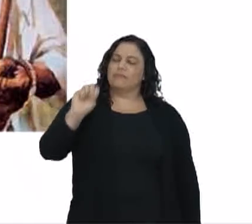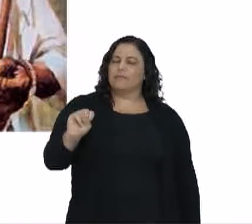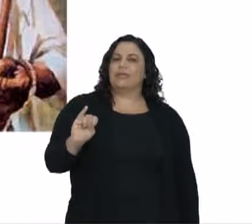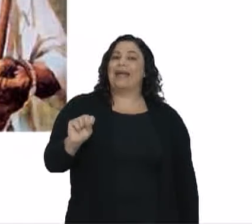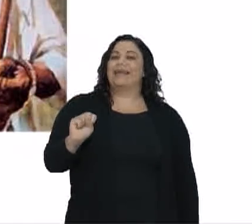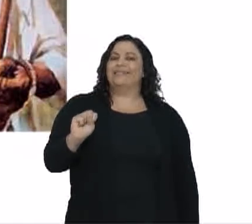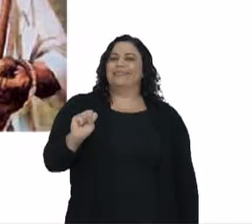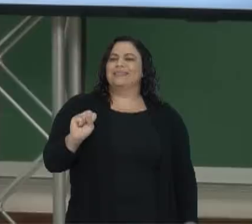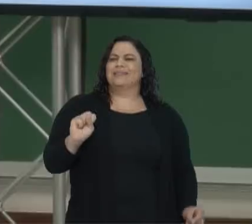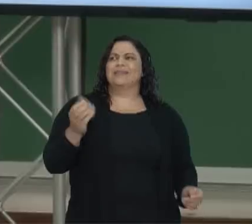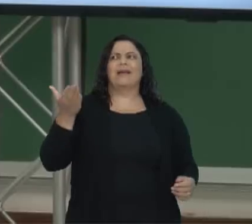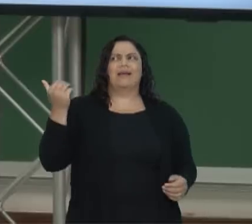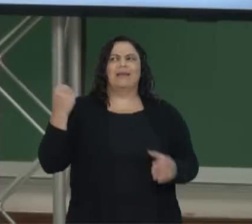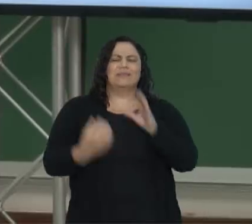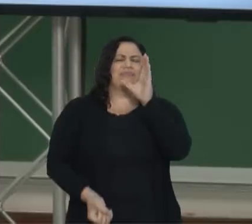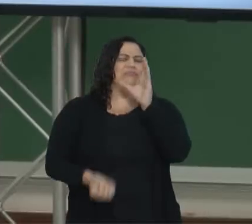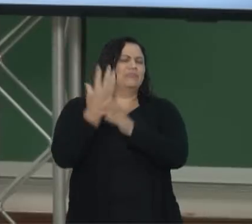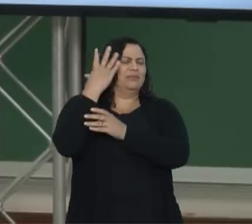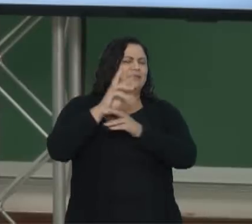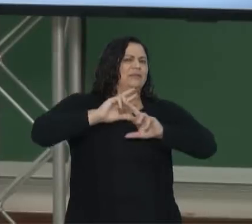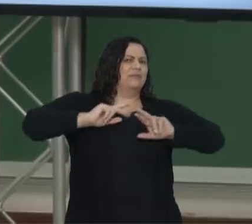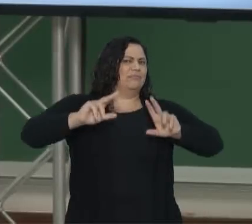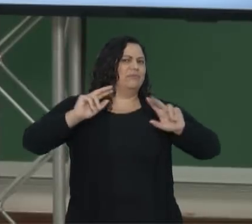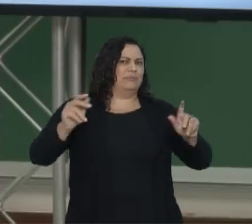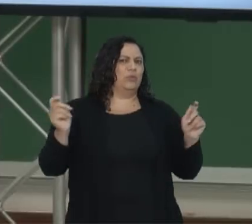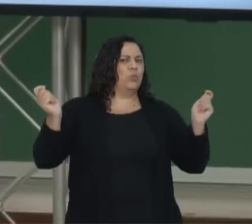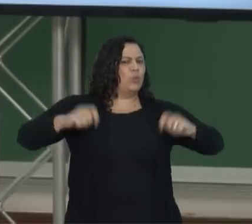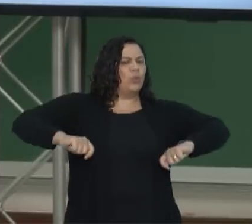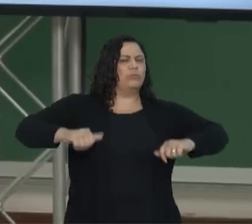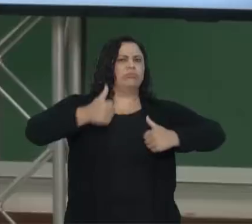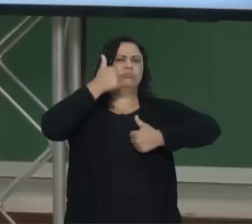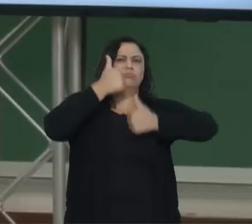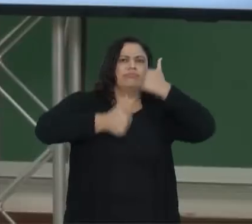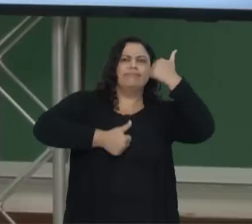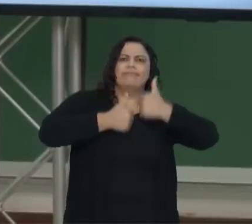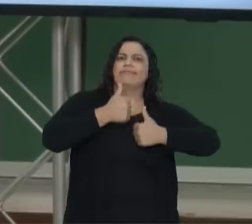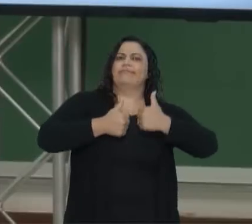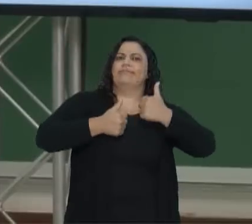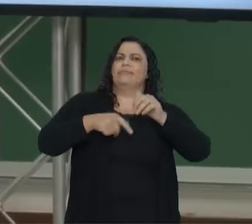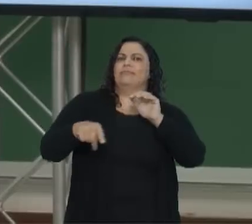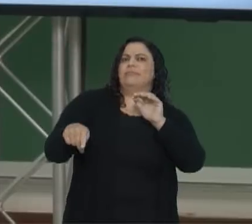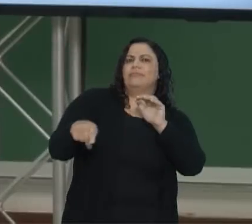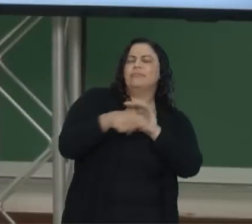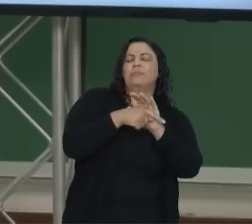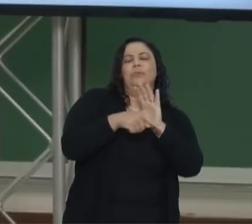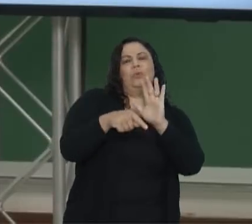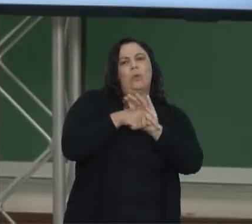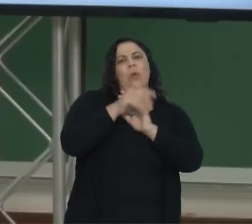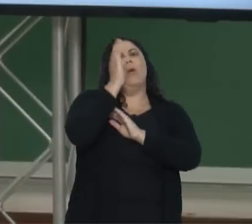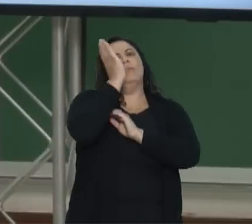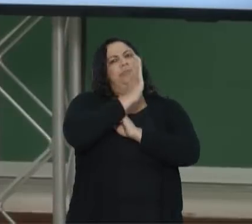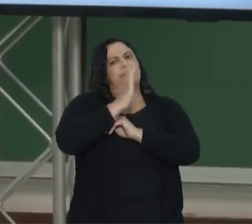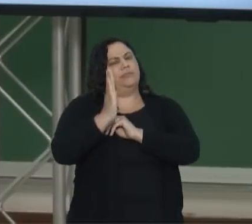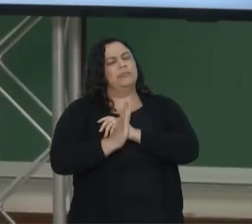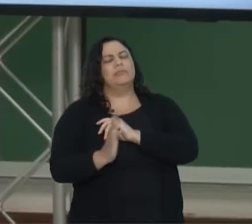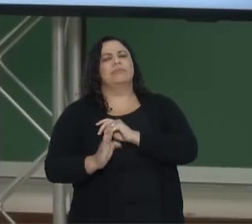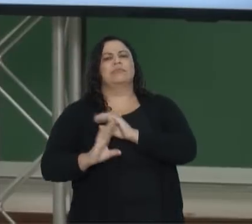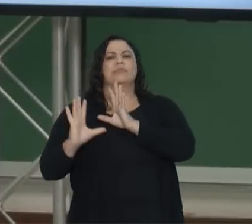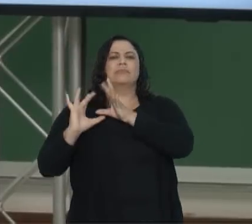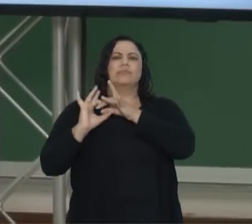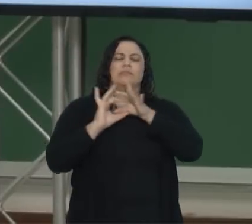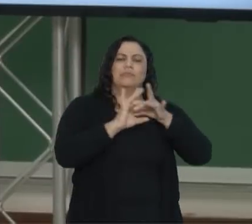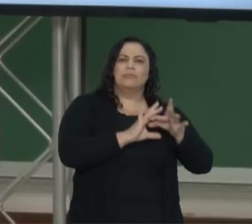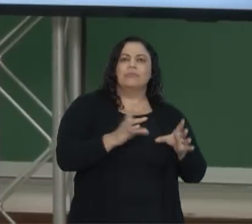nacional. Depois vem o reconhecimento, né, de fato, e aí ela passa a fazer parte do conjunto cultural do Brasil.